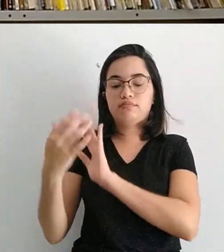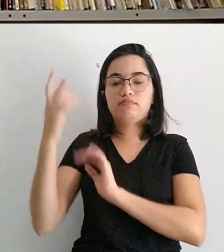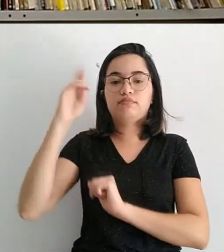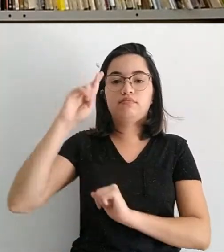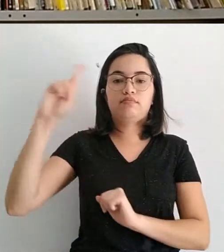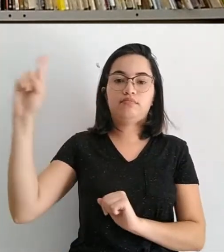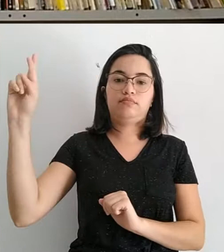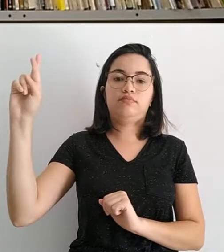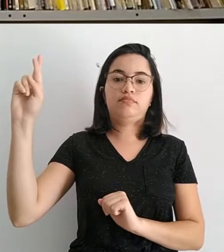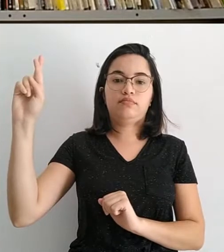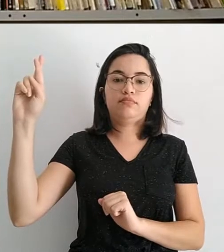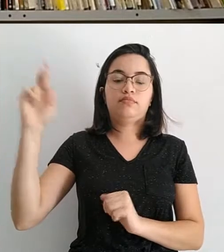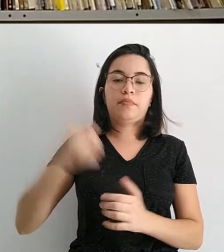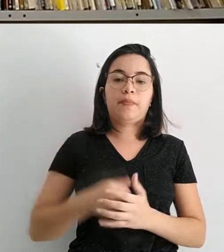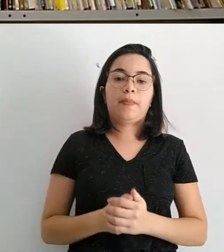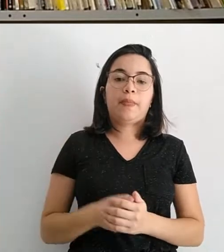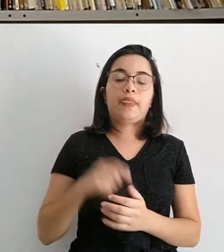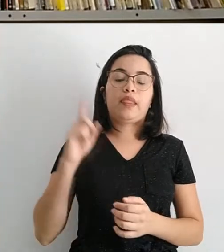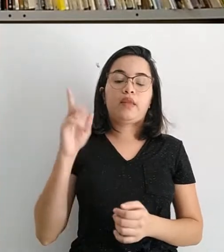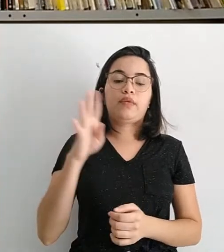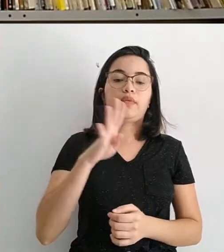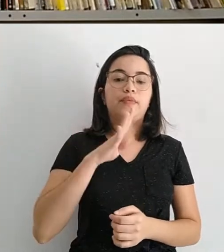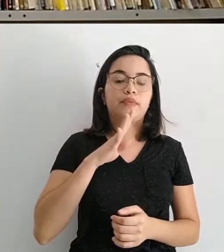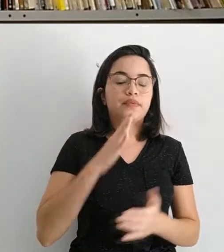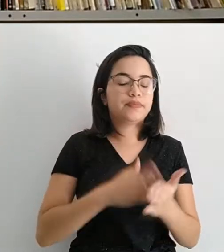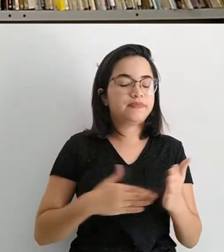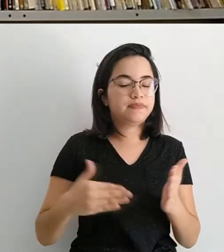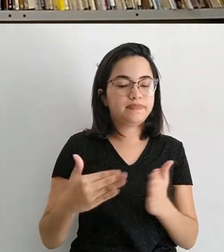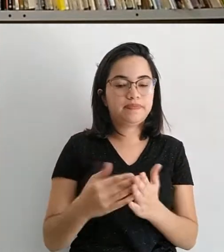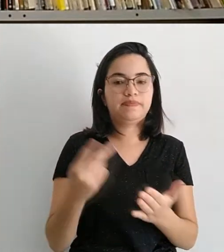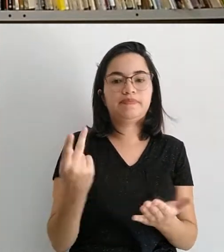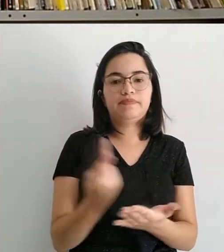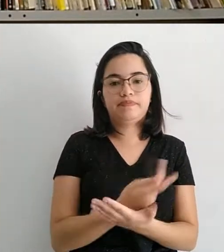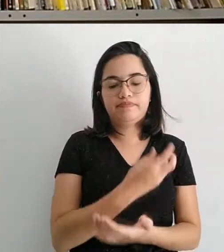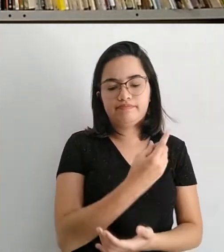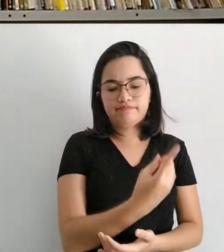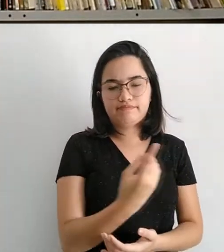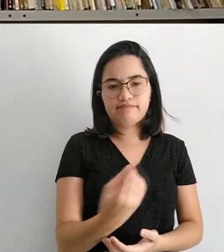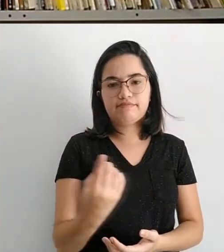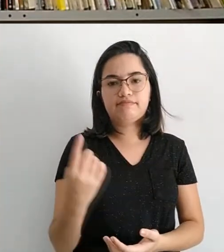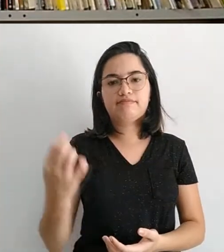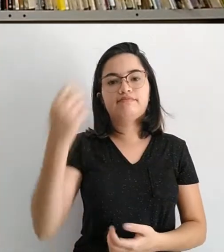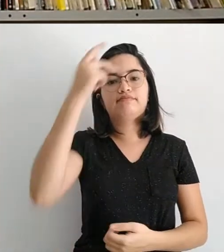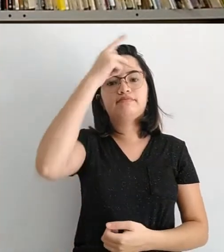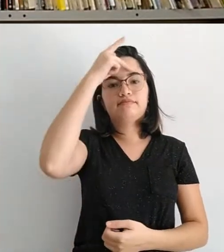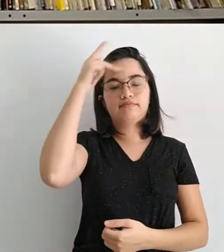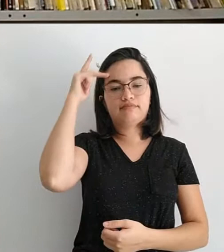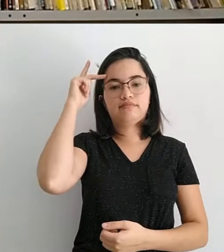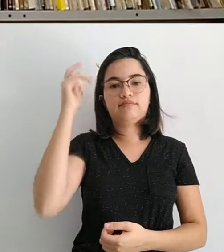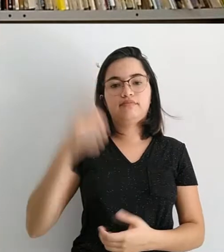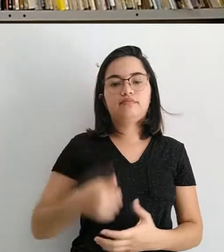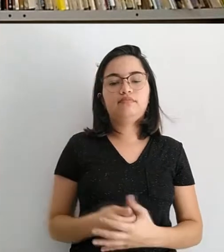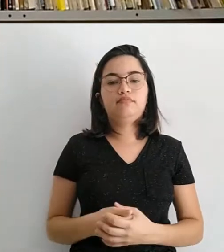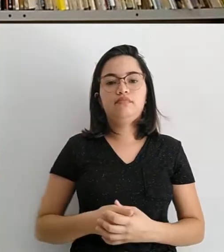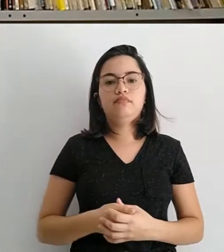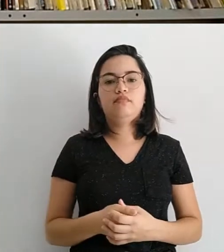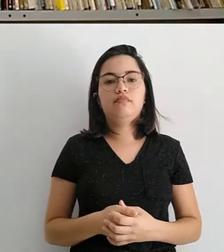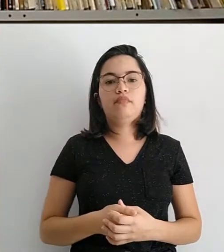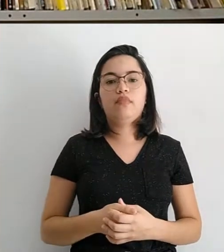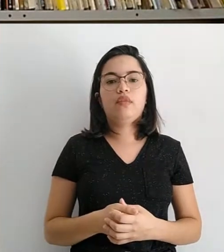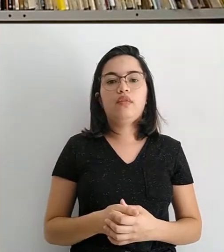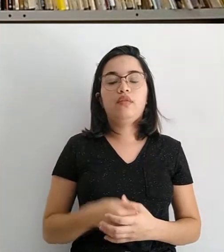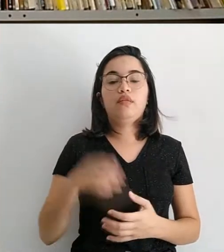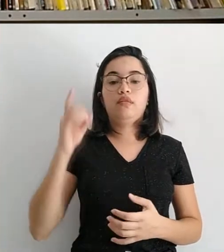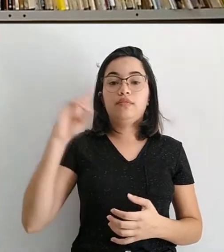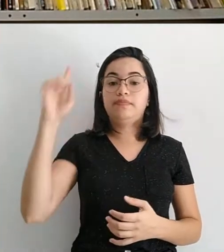do Senhor e ele conhece tudo o que se passa com cada pessoa. E